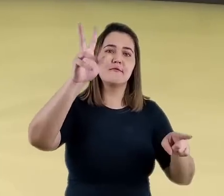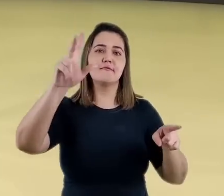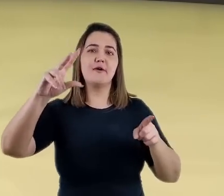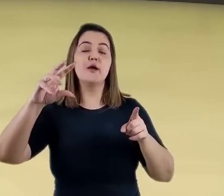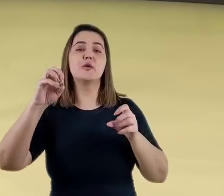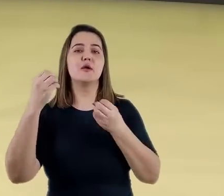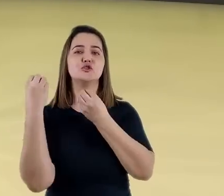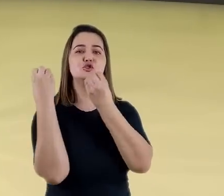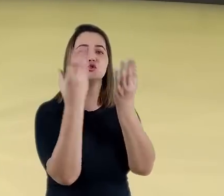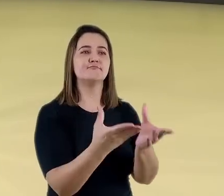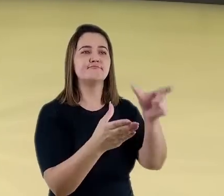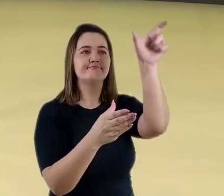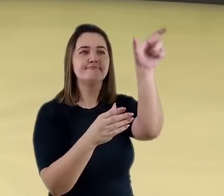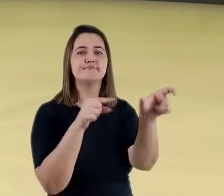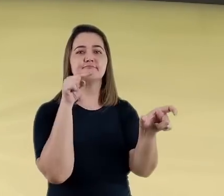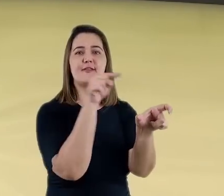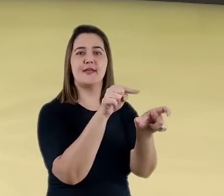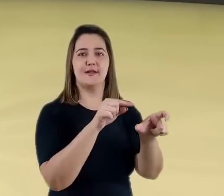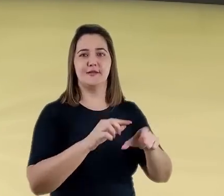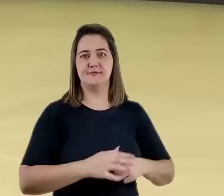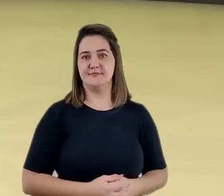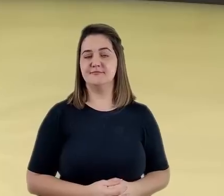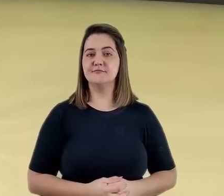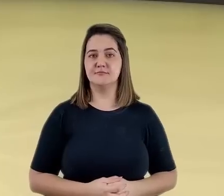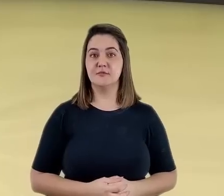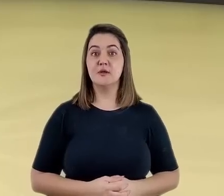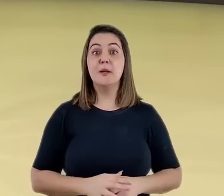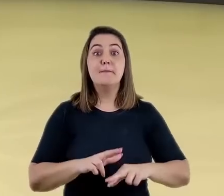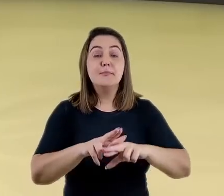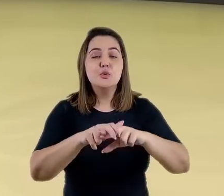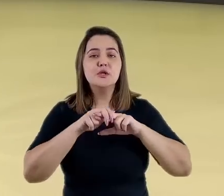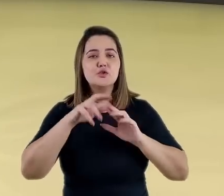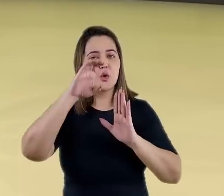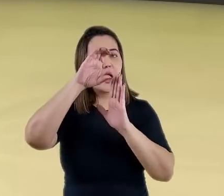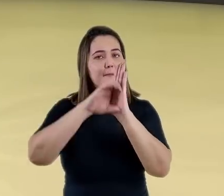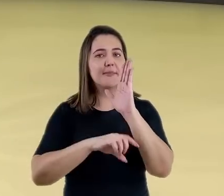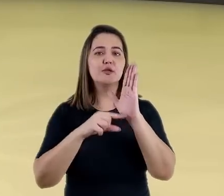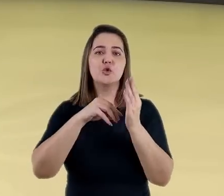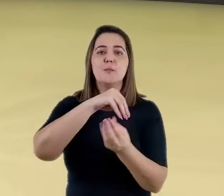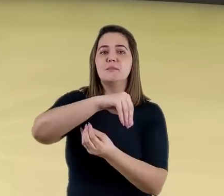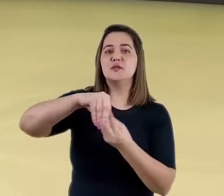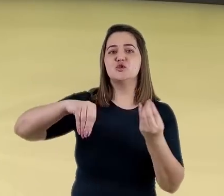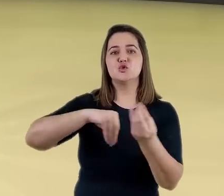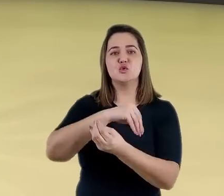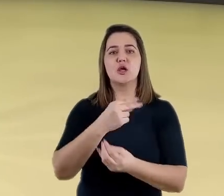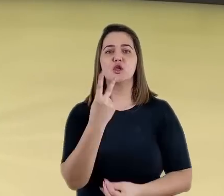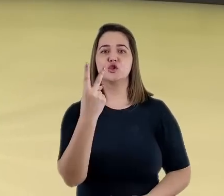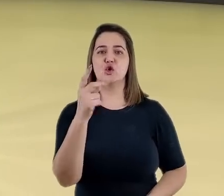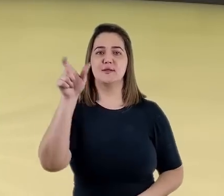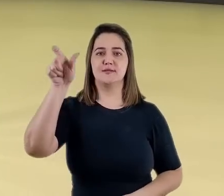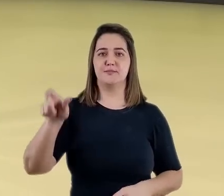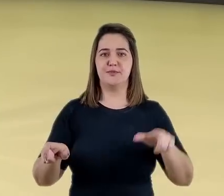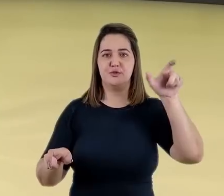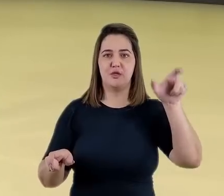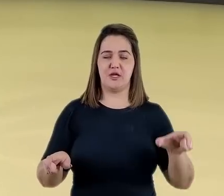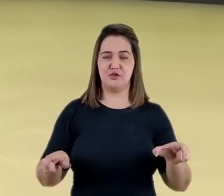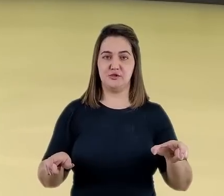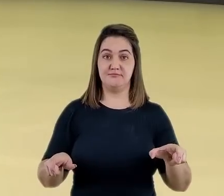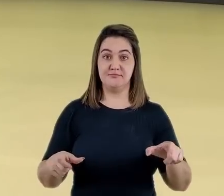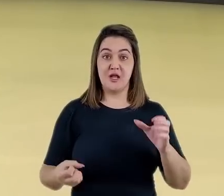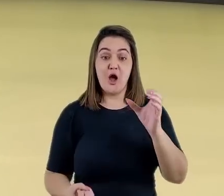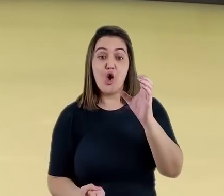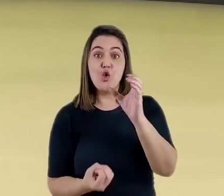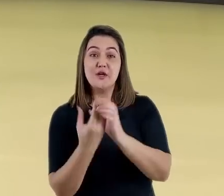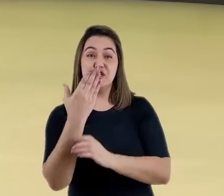querubim caído. Isso está bem no centro culminante de todo o capítulo. A origem do mal, portanto, em